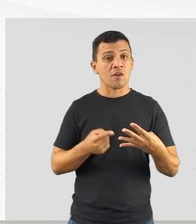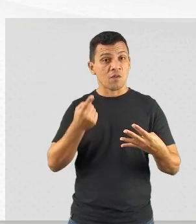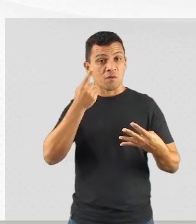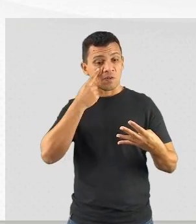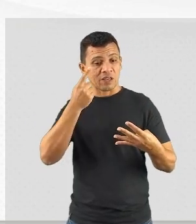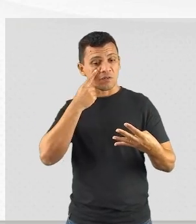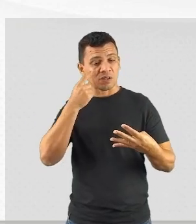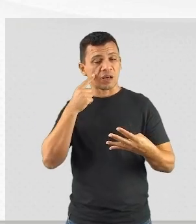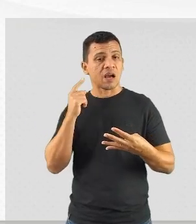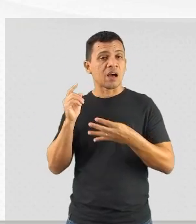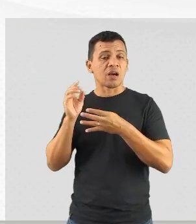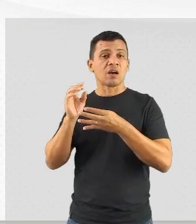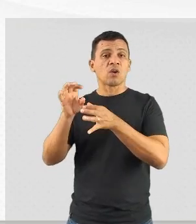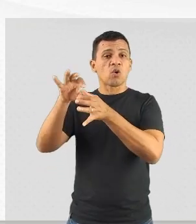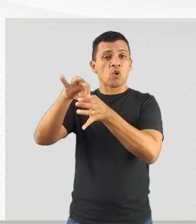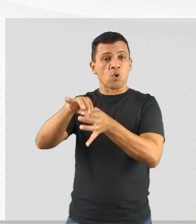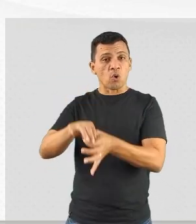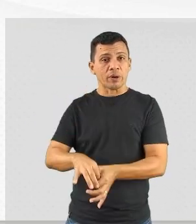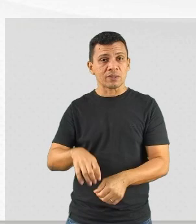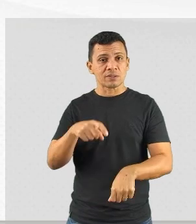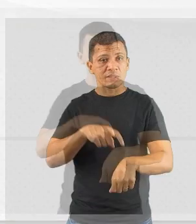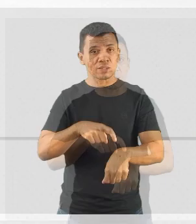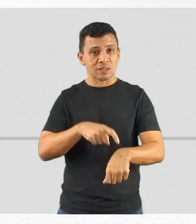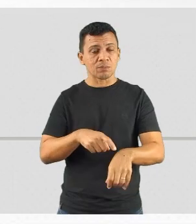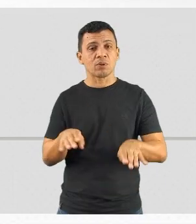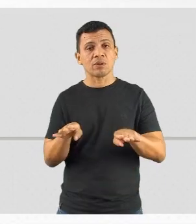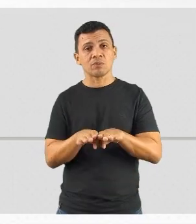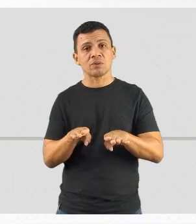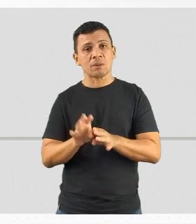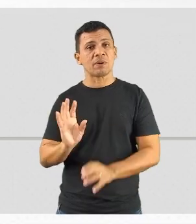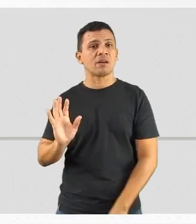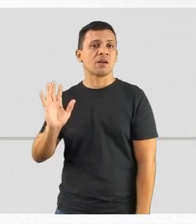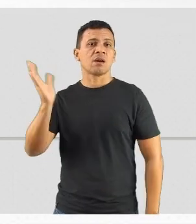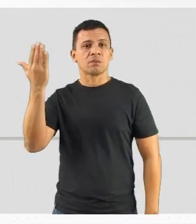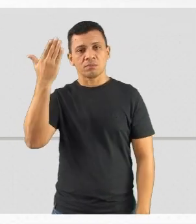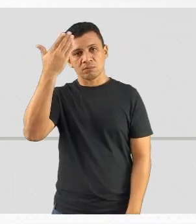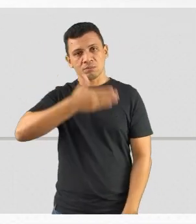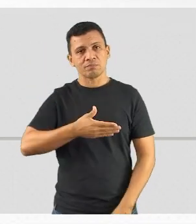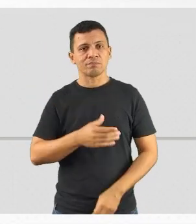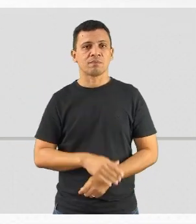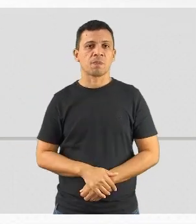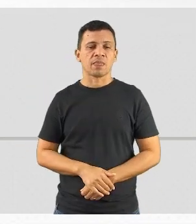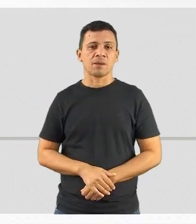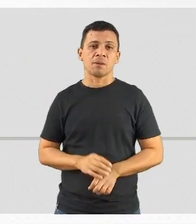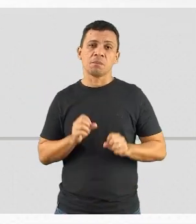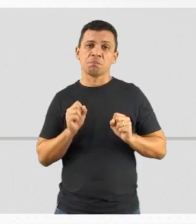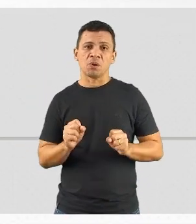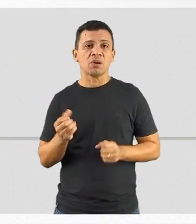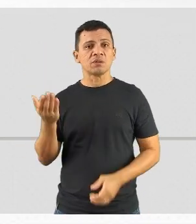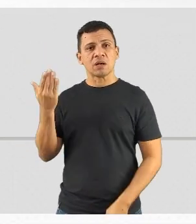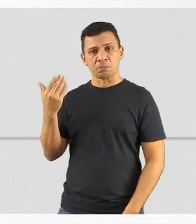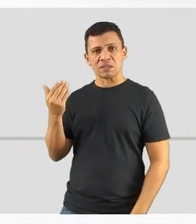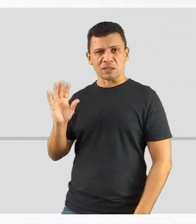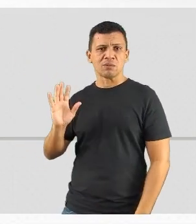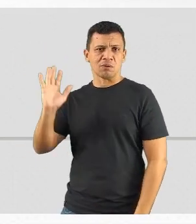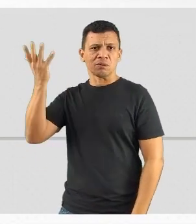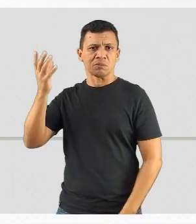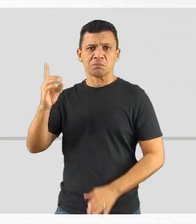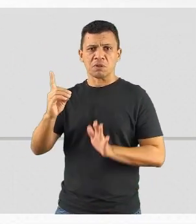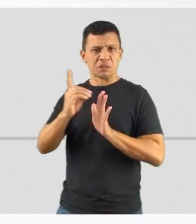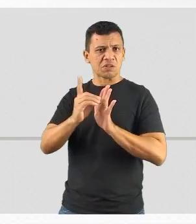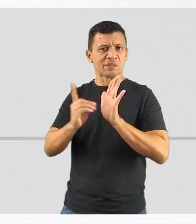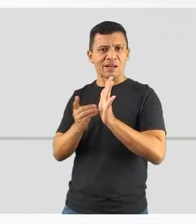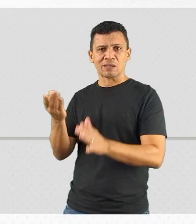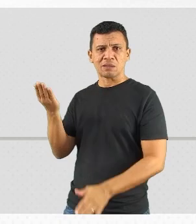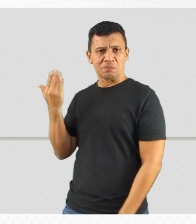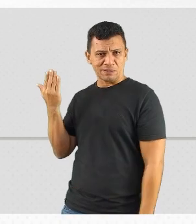coerência temporal e factual. Possa ser que um fato que eu coloque, ele já tenha feito algum sentido há algumas décadas, mas que